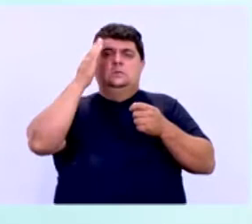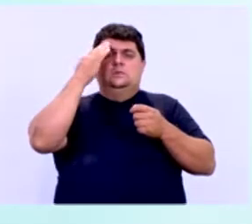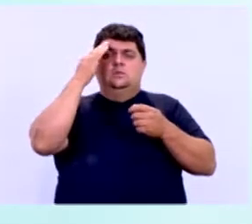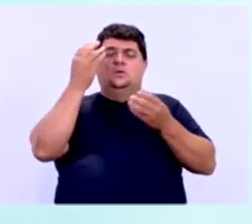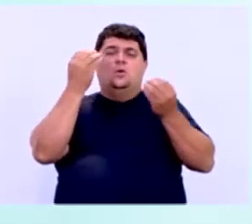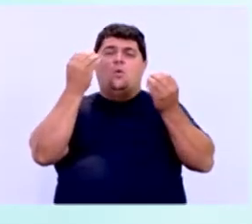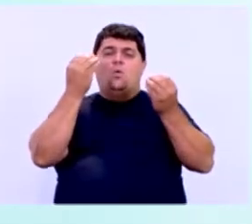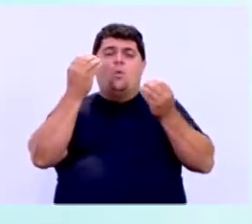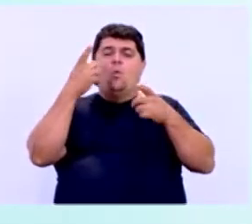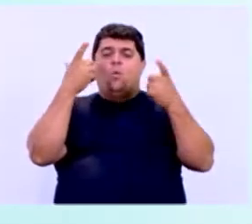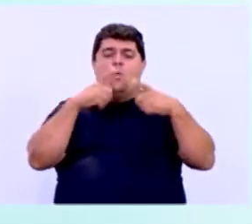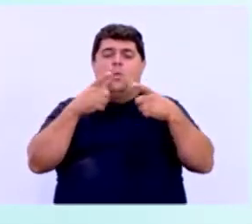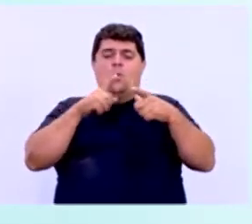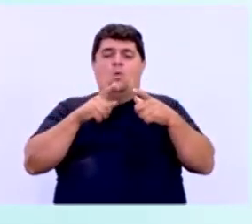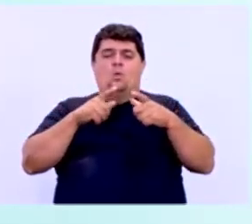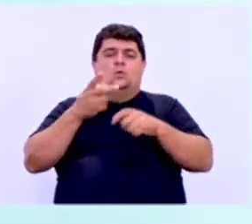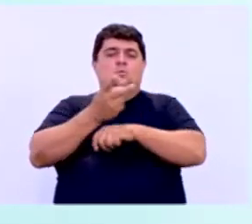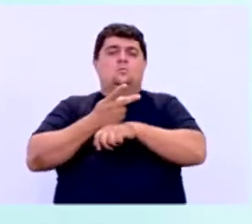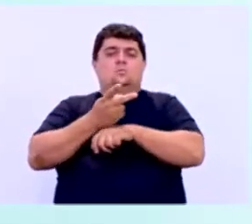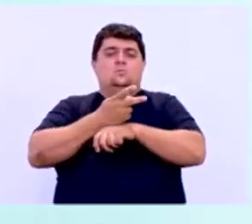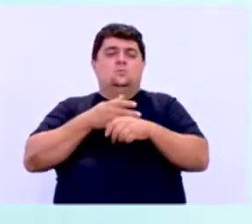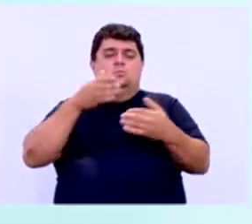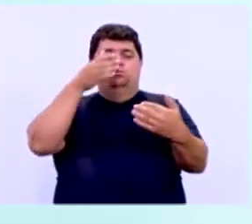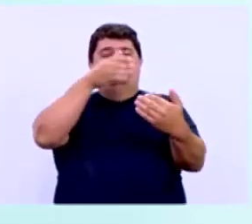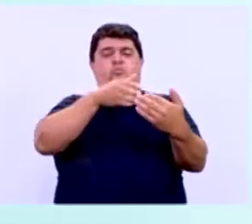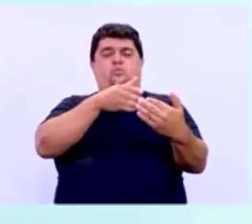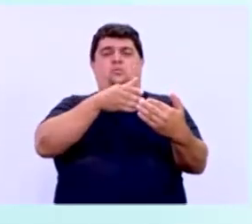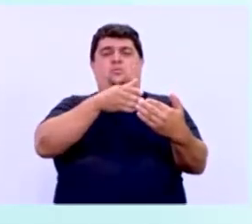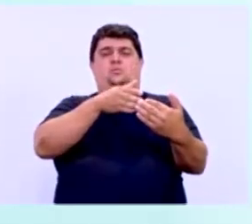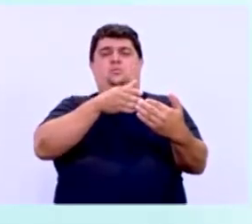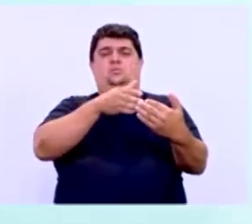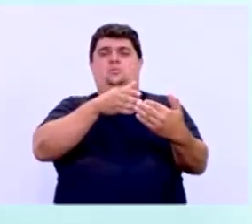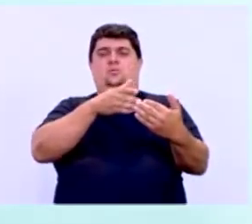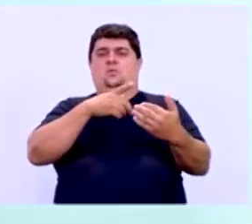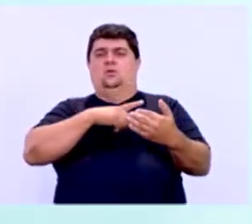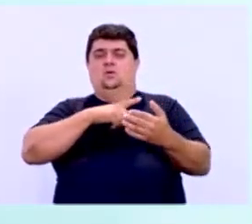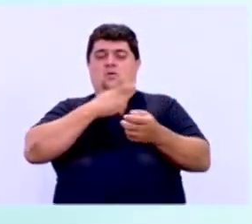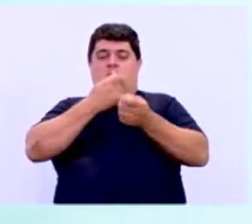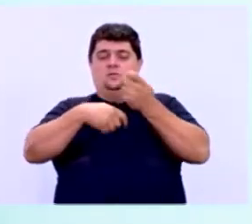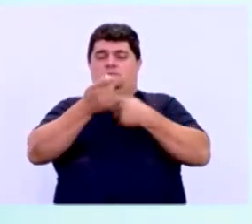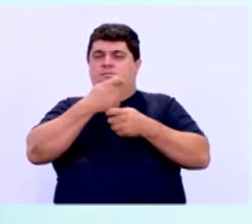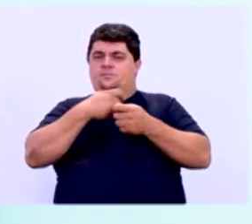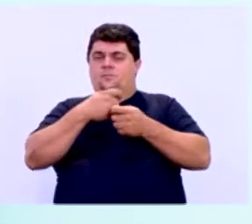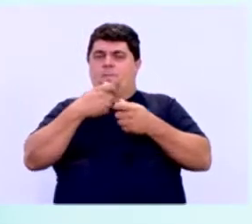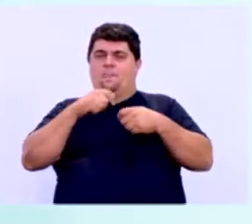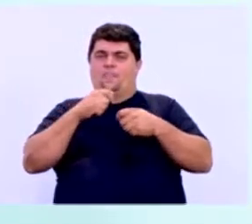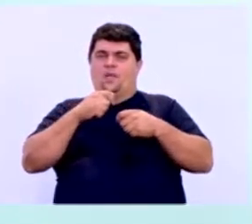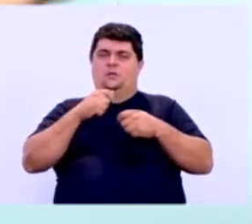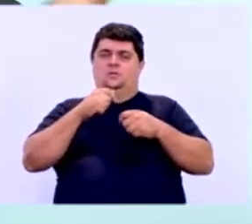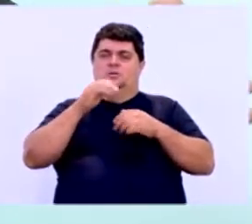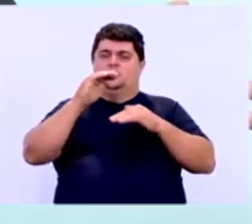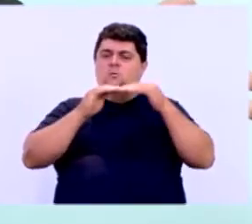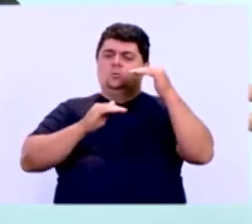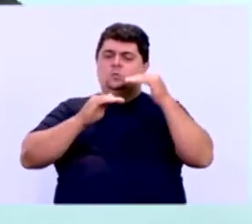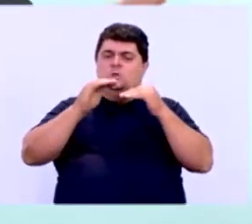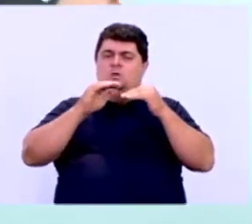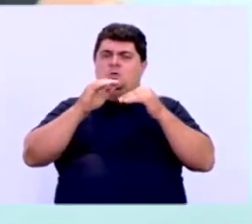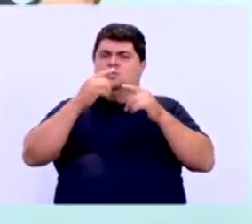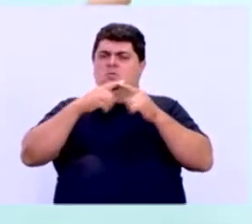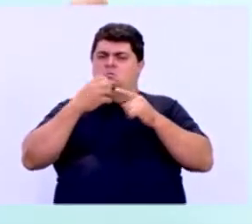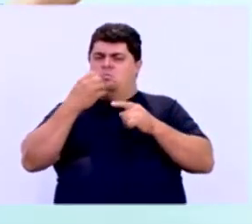aonde ele vai buscar esse recurso financeiro. E o administrador ele precisa ponderar algumas vantagens e